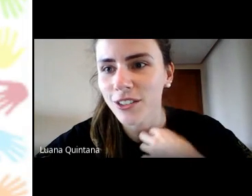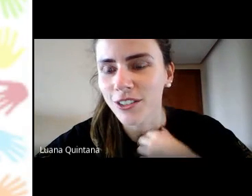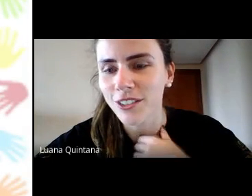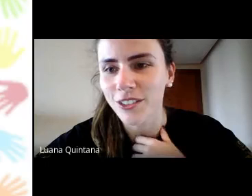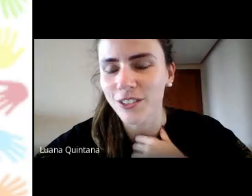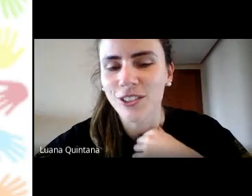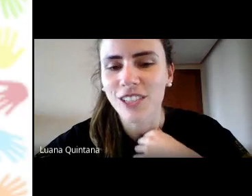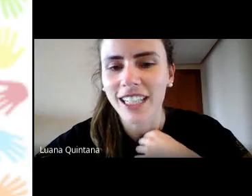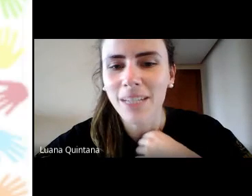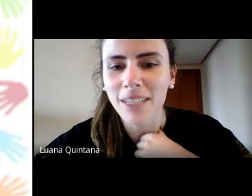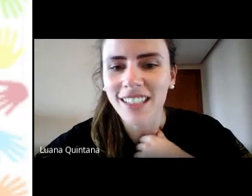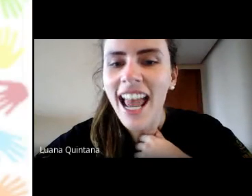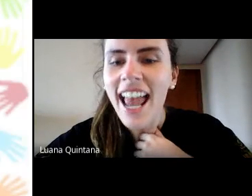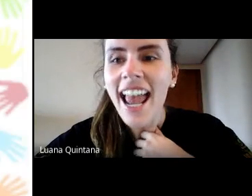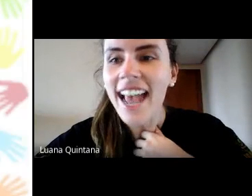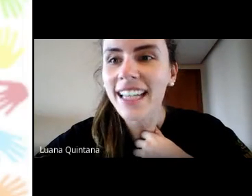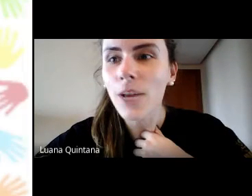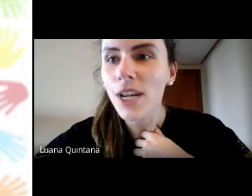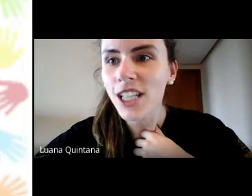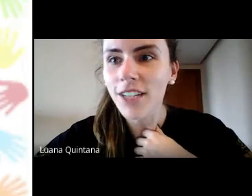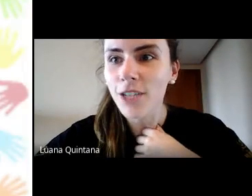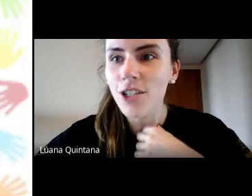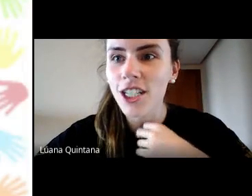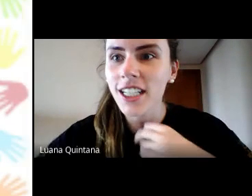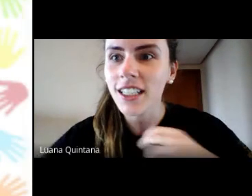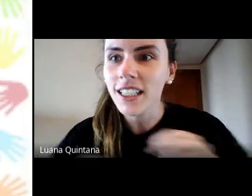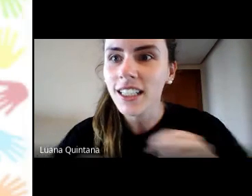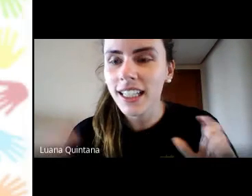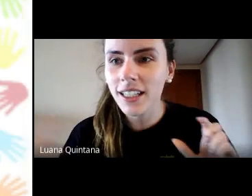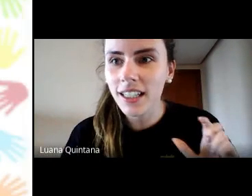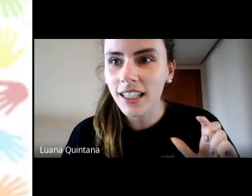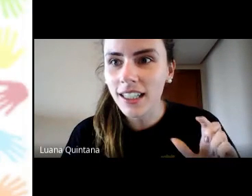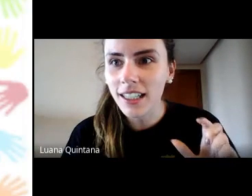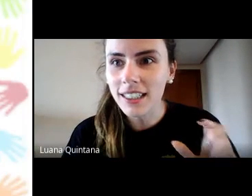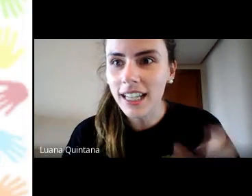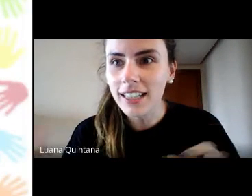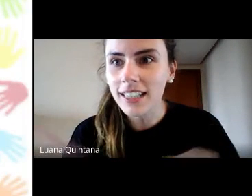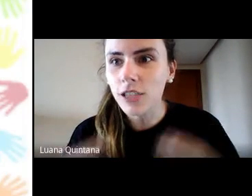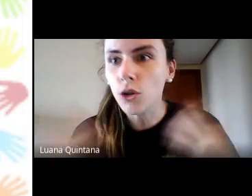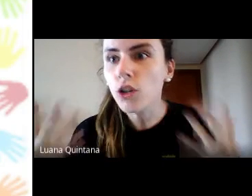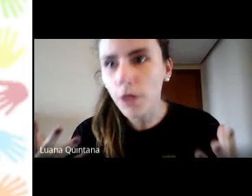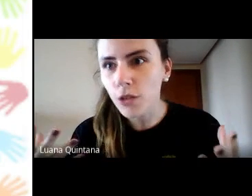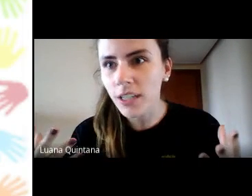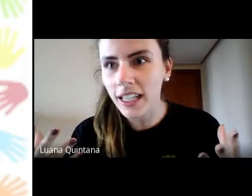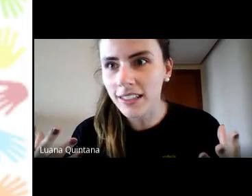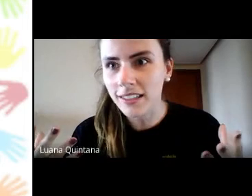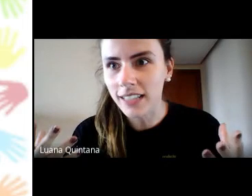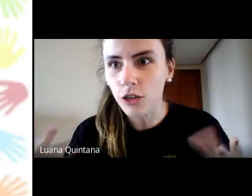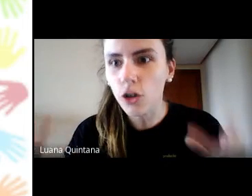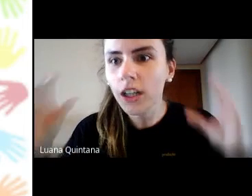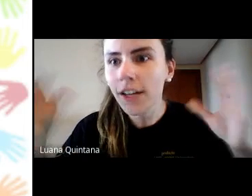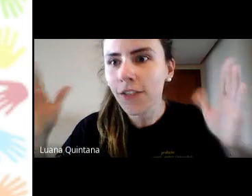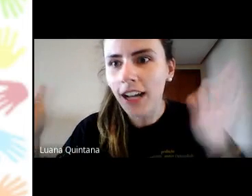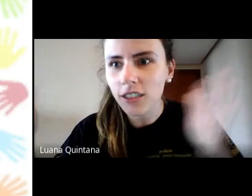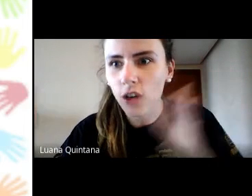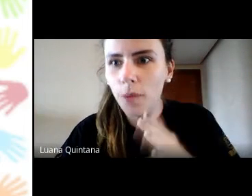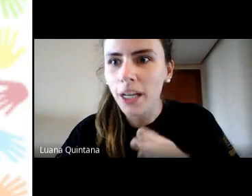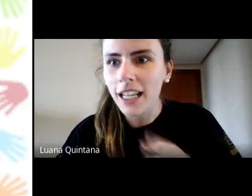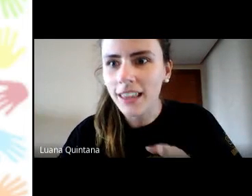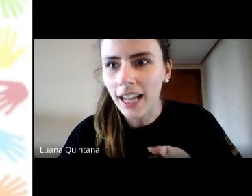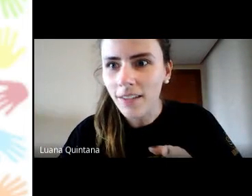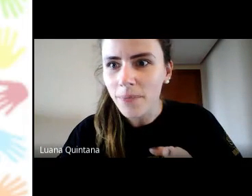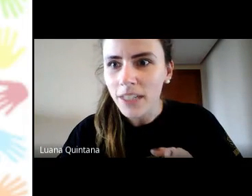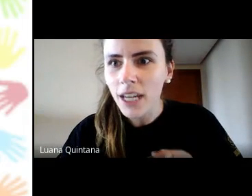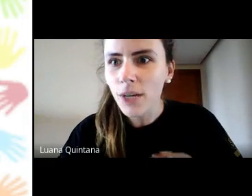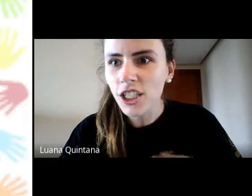fiz o curso de Libras, é que eu achava que eu tinha que sinalizar todo o português, né? Toda a frase como